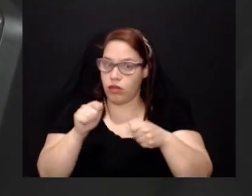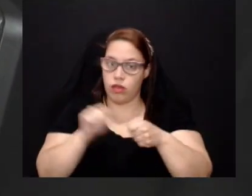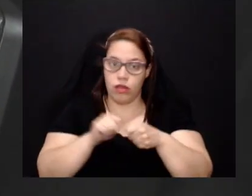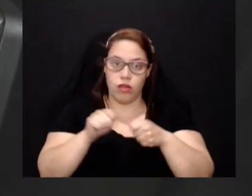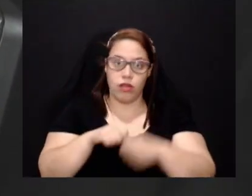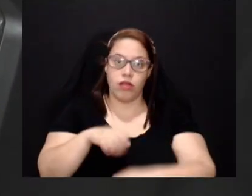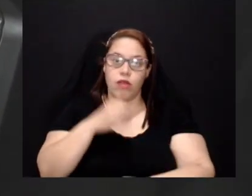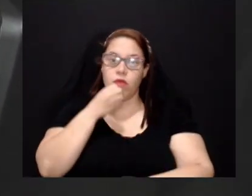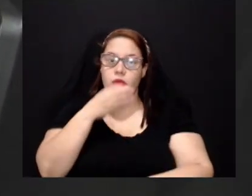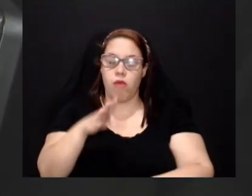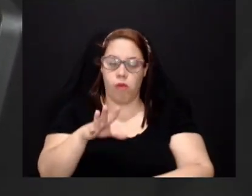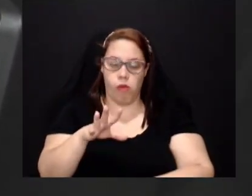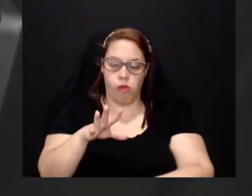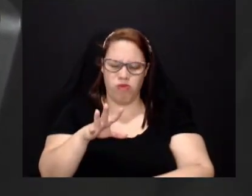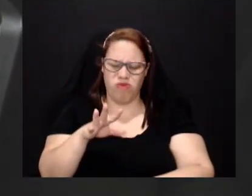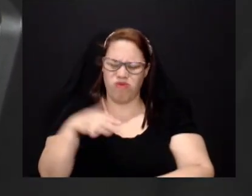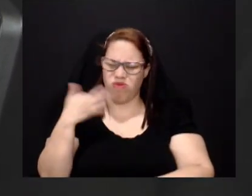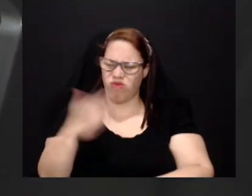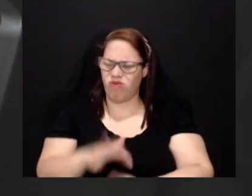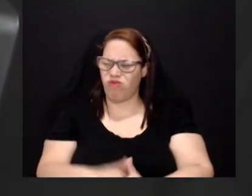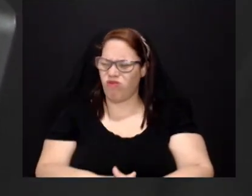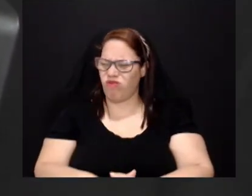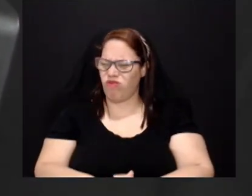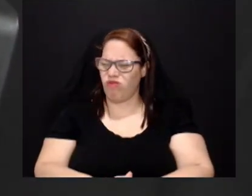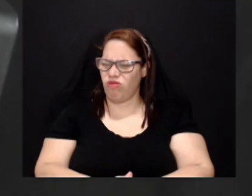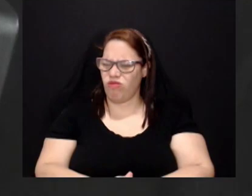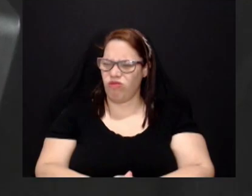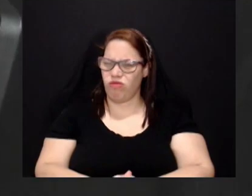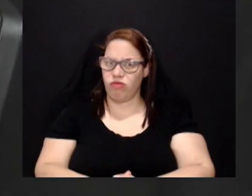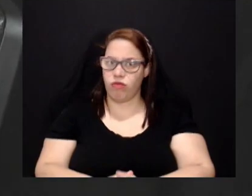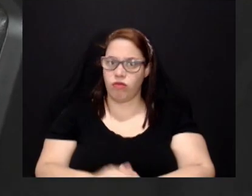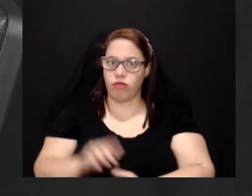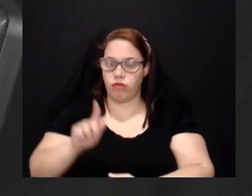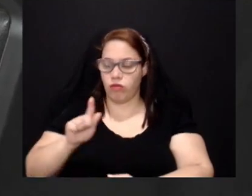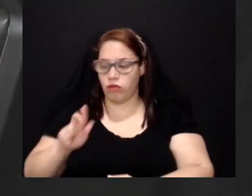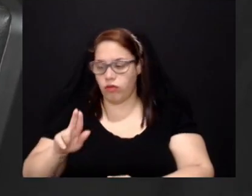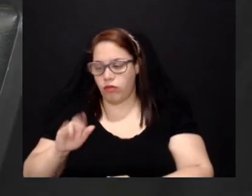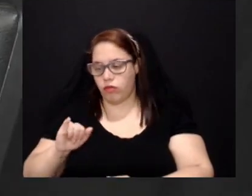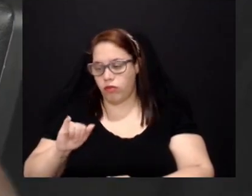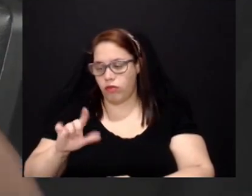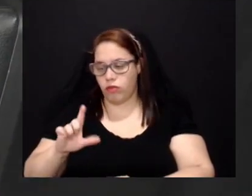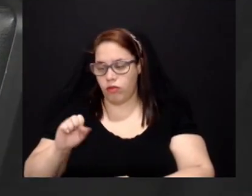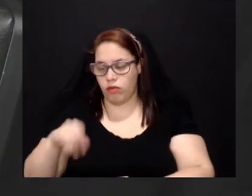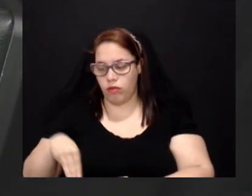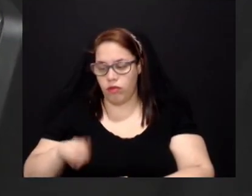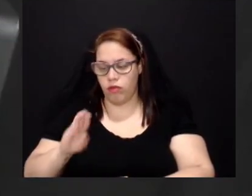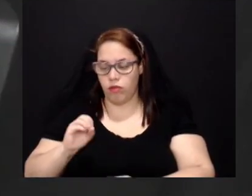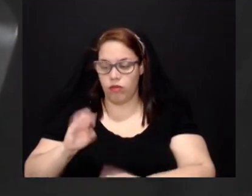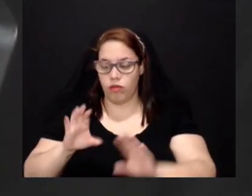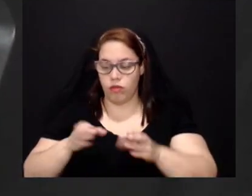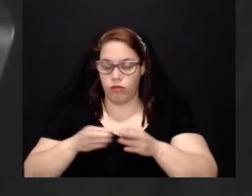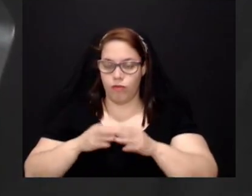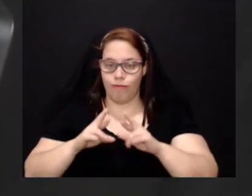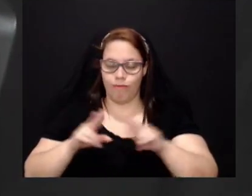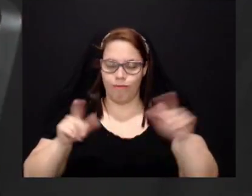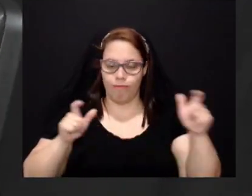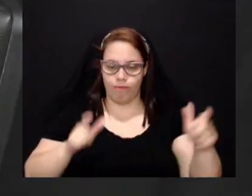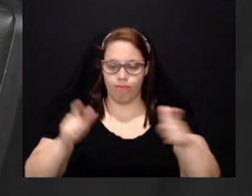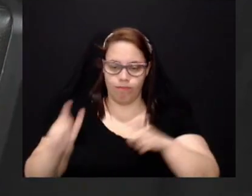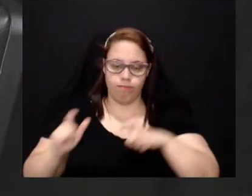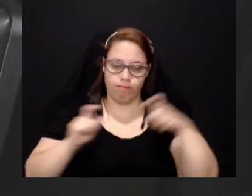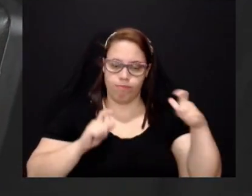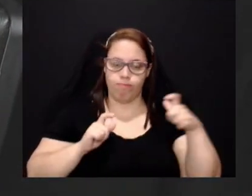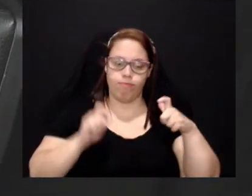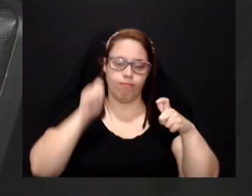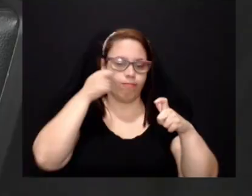E é um coletivo que é um quilombo que a gente tem dentro desses tantos territórios negros que nós temos